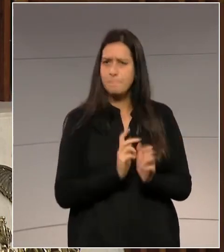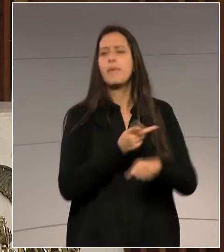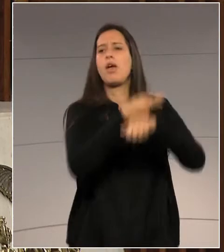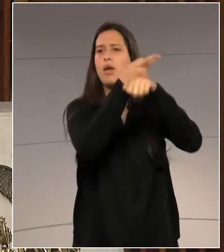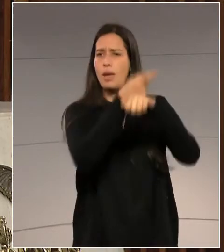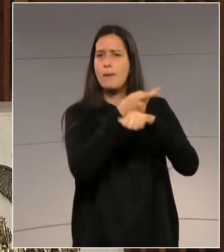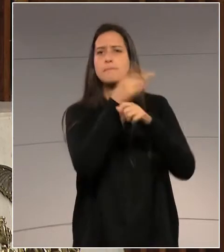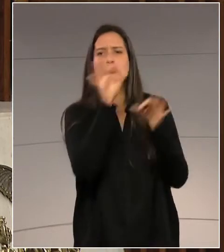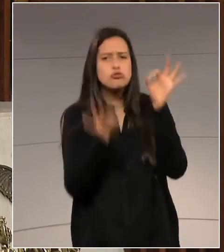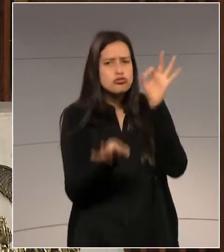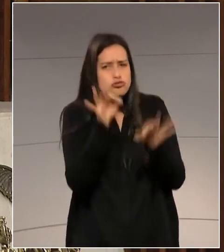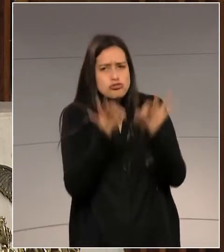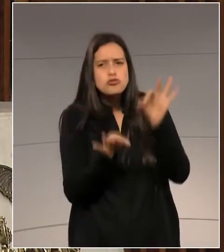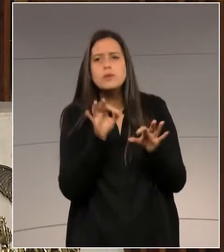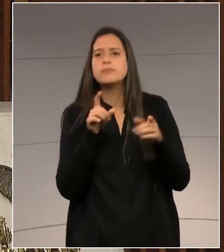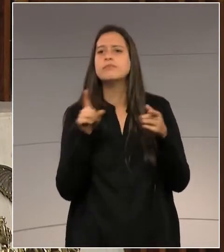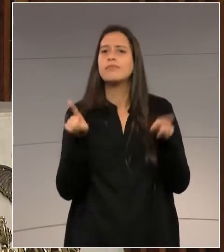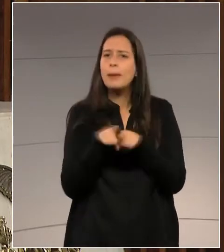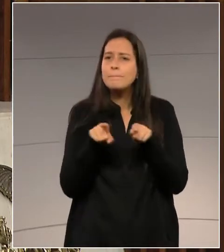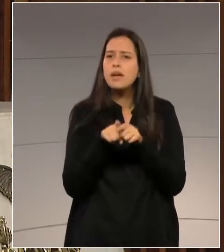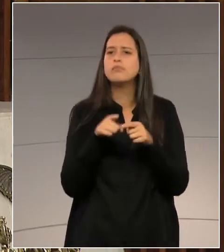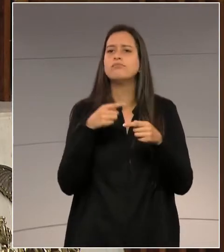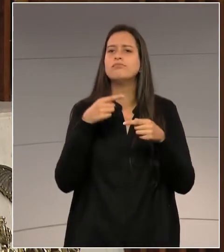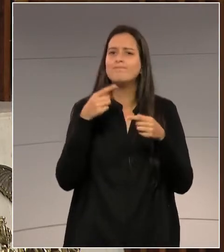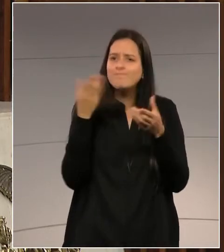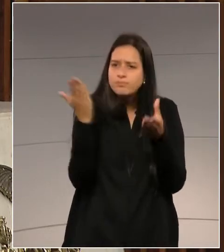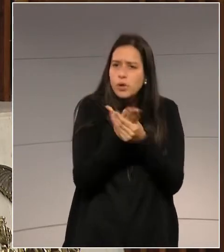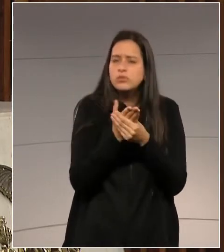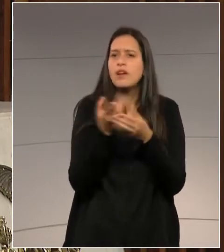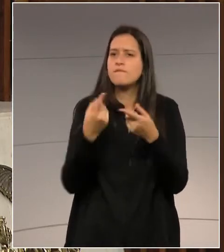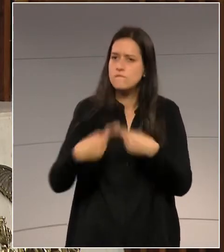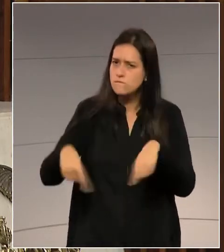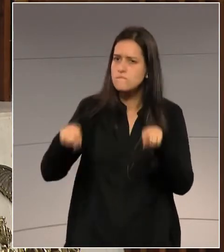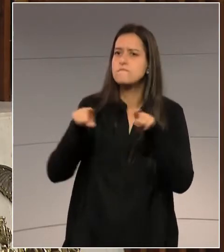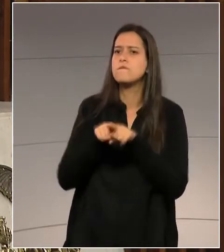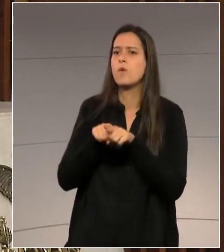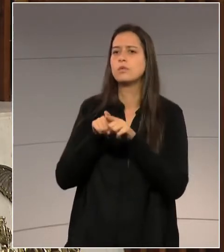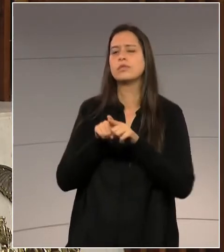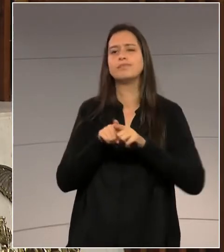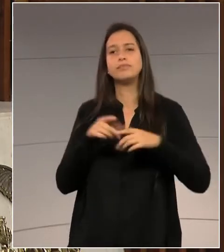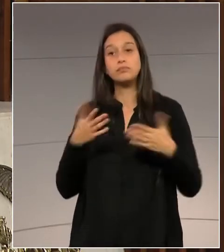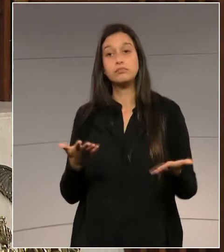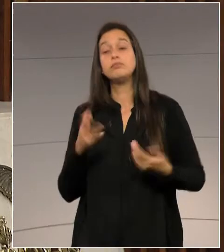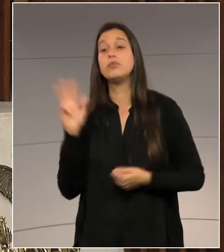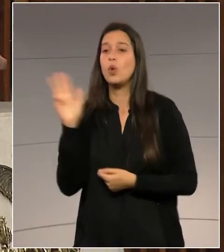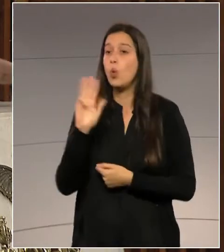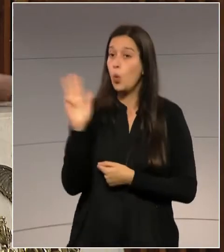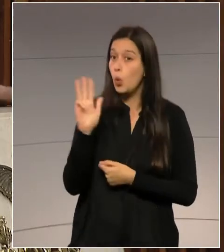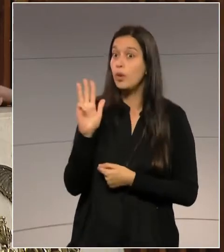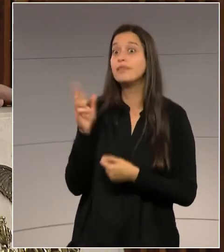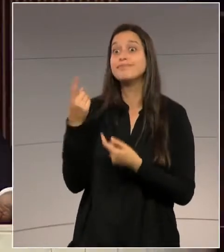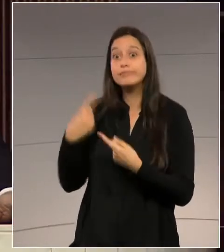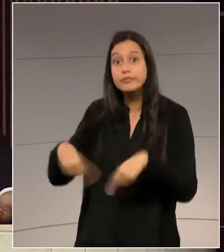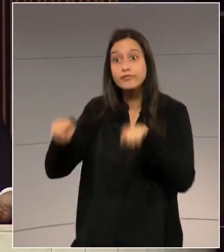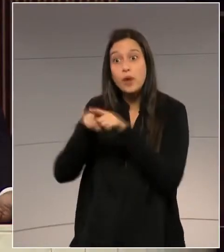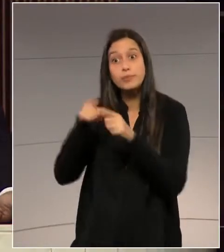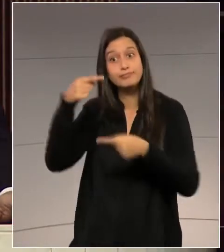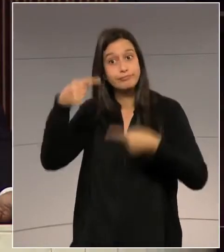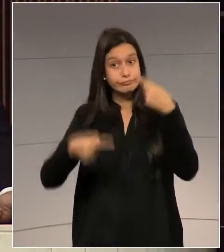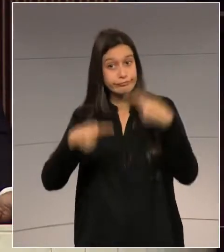isso o processo vai votar em primeira instância eo lula poderá ficar com os direitos políticos restabelecidos o medo é